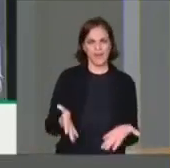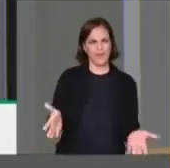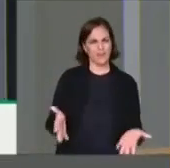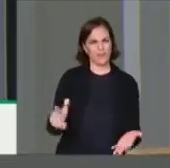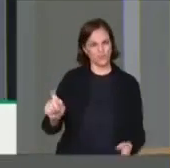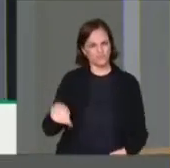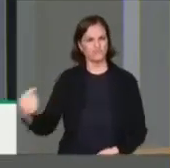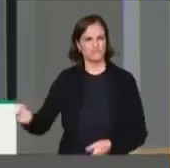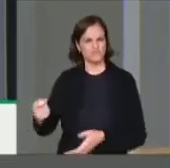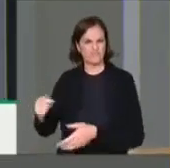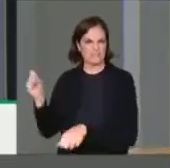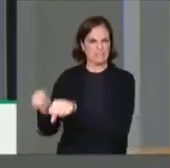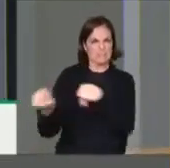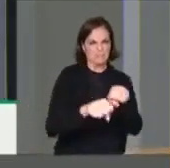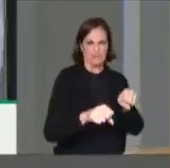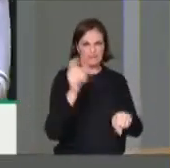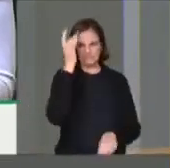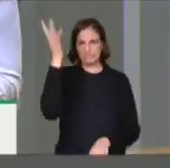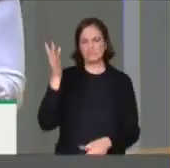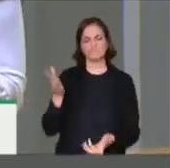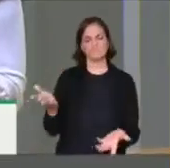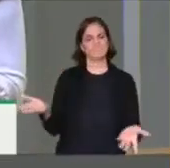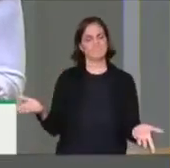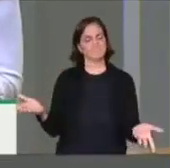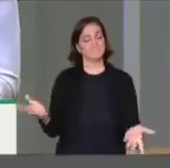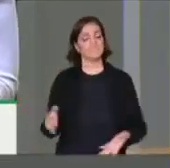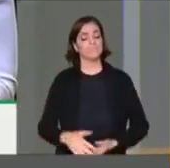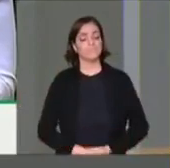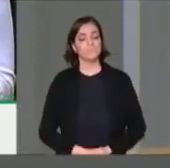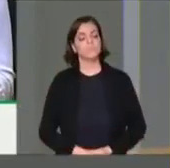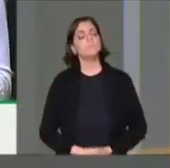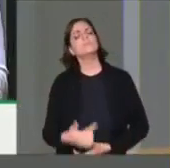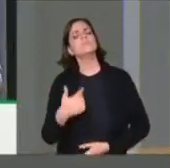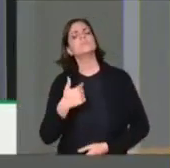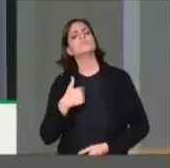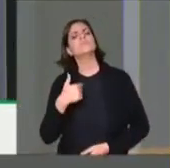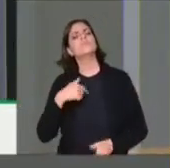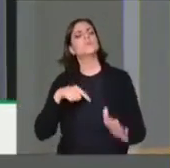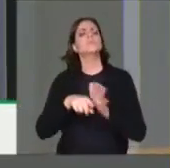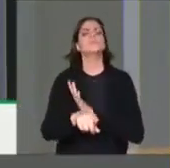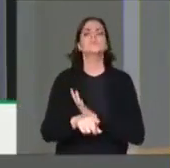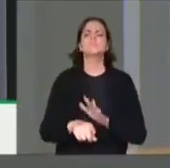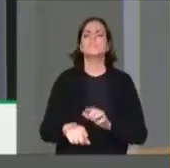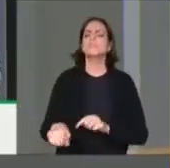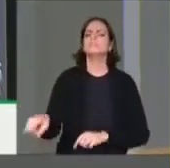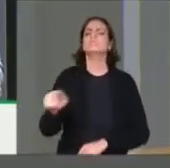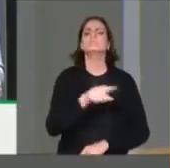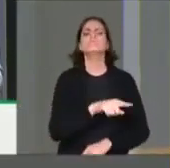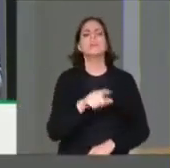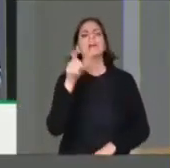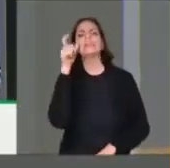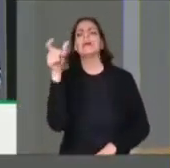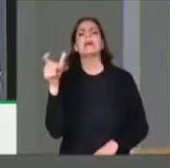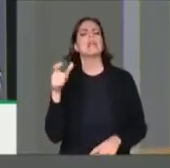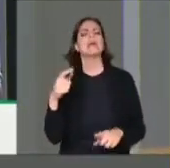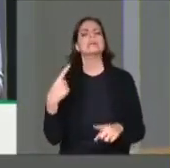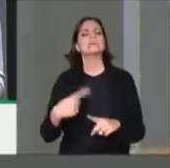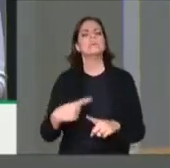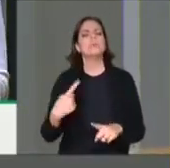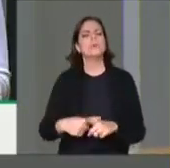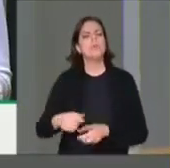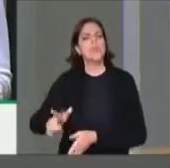como genocida. A pergunta que resta é: a quem interessa desmoralizar a instituição